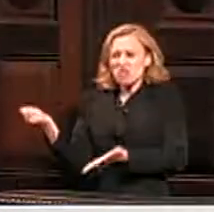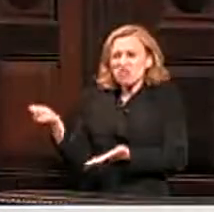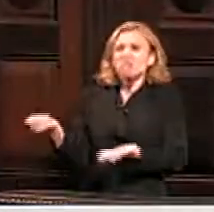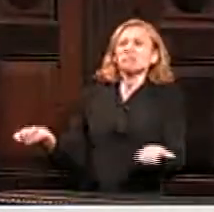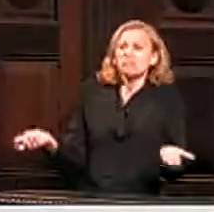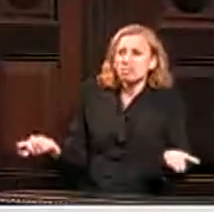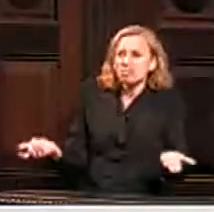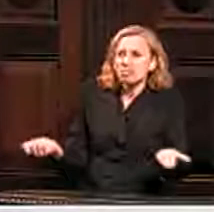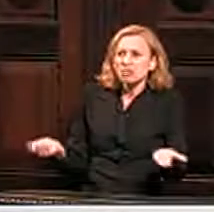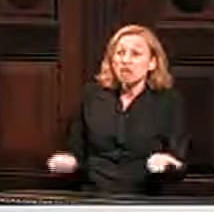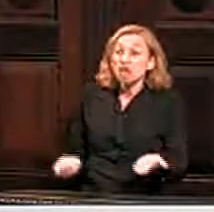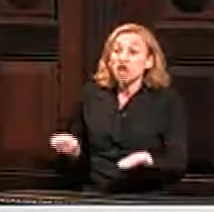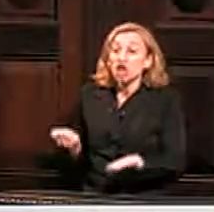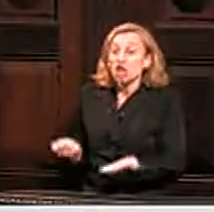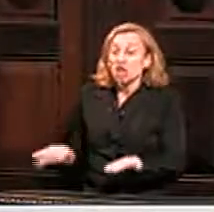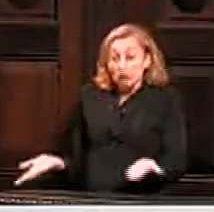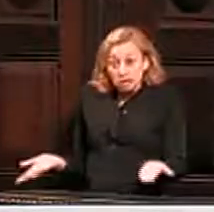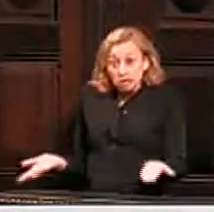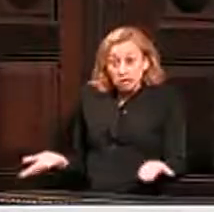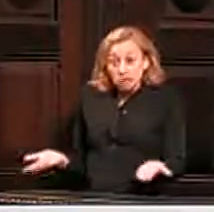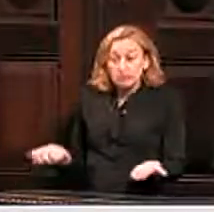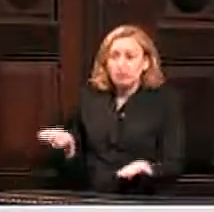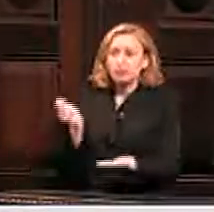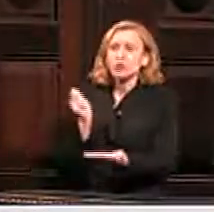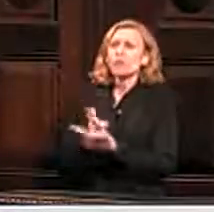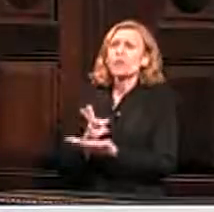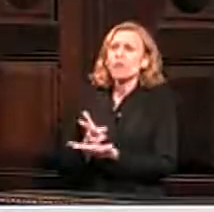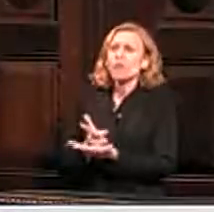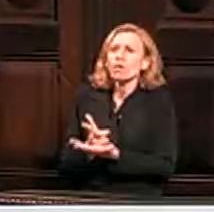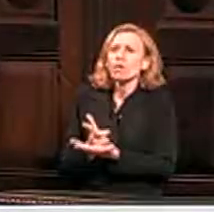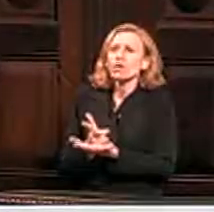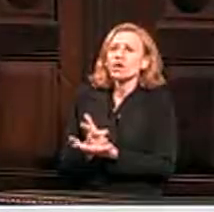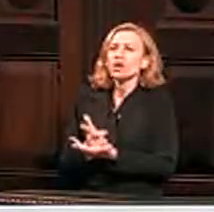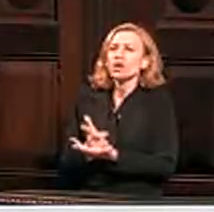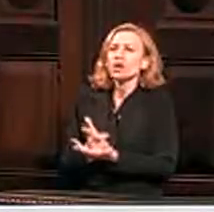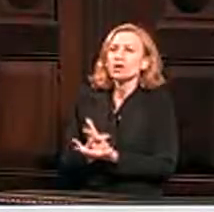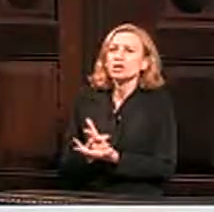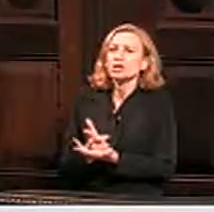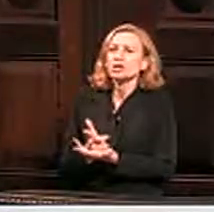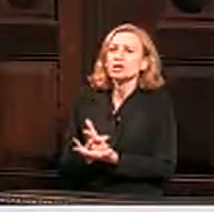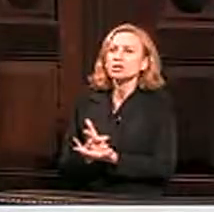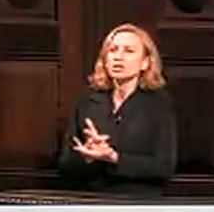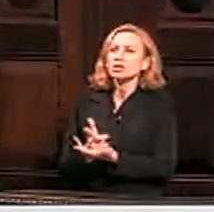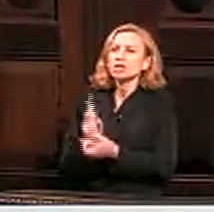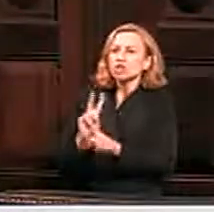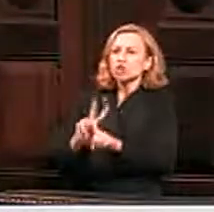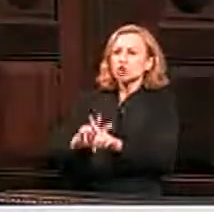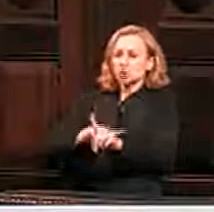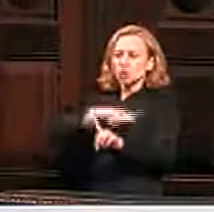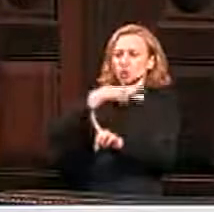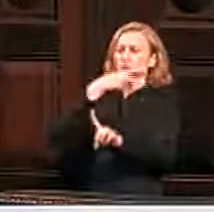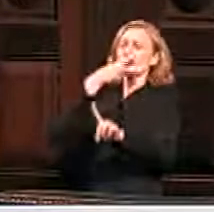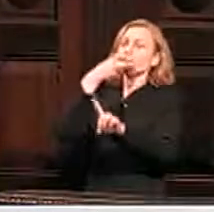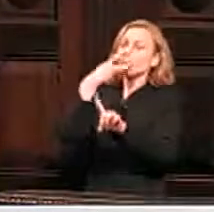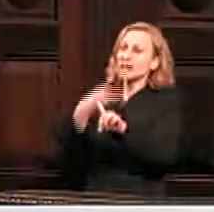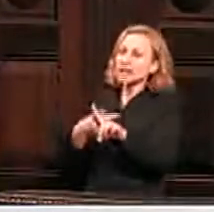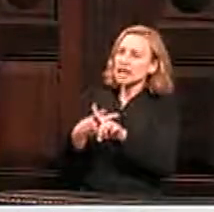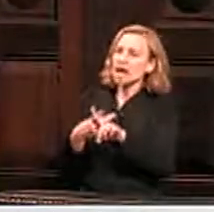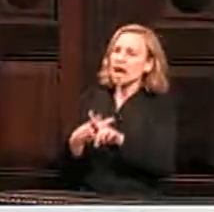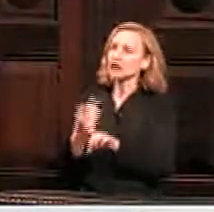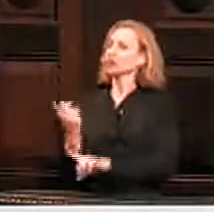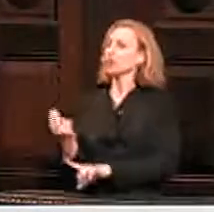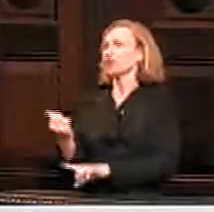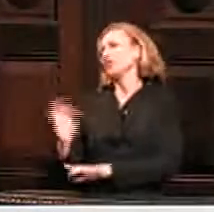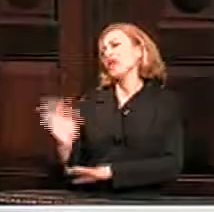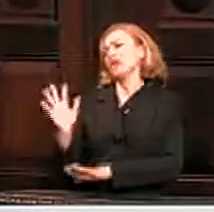exatamente o refinamento desse óleo bruto que ele enviou. Só que ele compra por um preço muito maior, mas muito